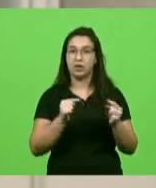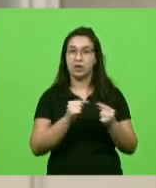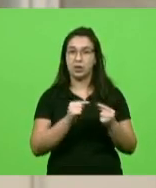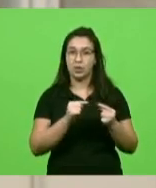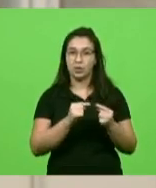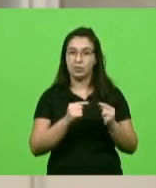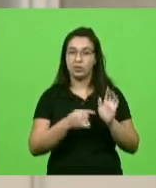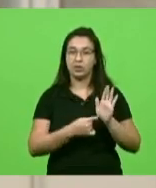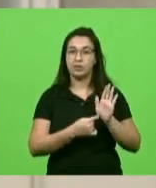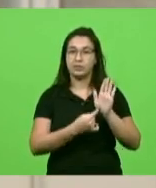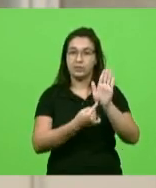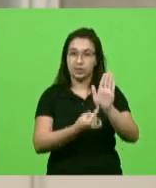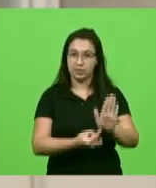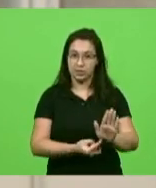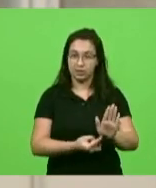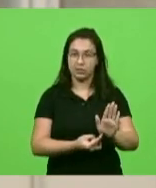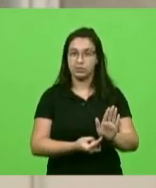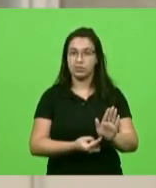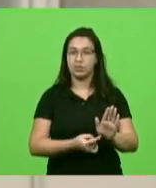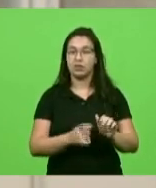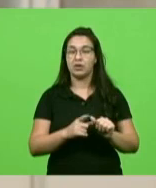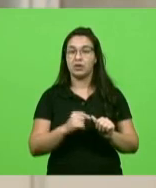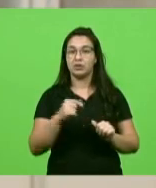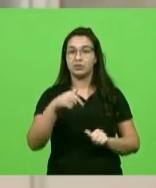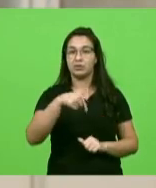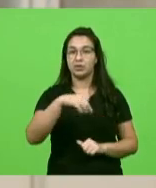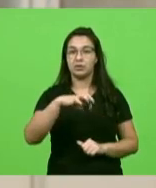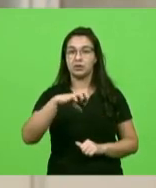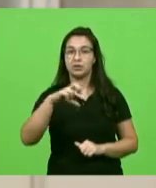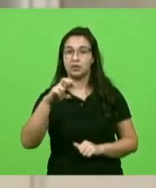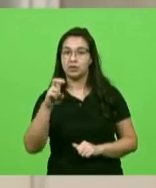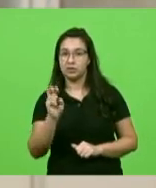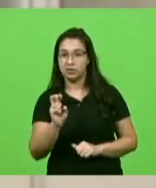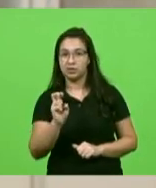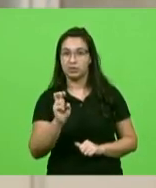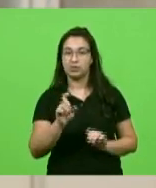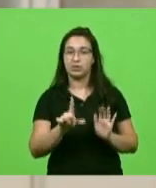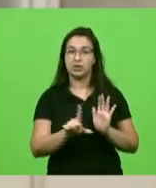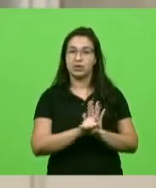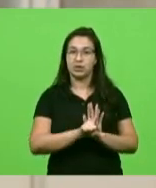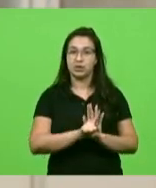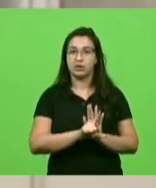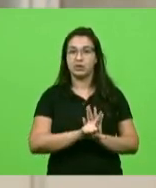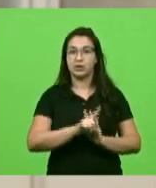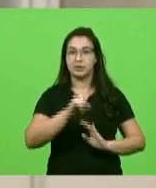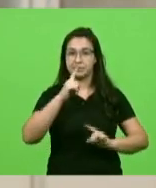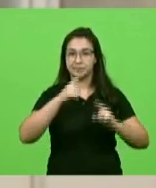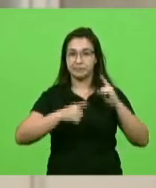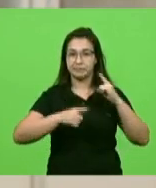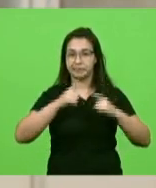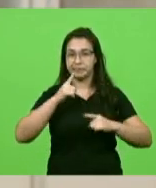nos termos da do artigo 75 da lei de Regência